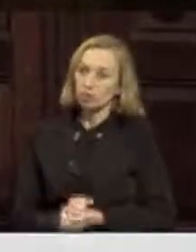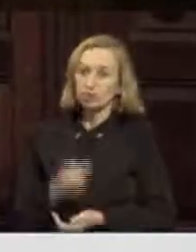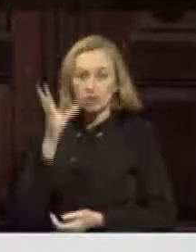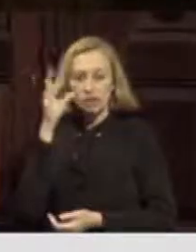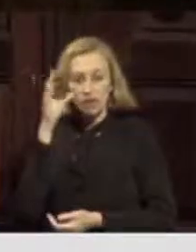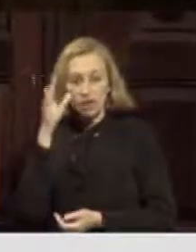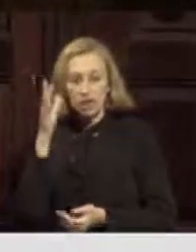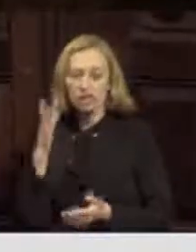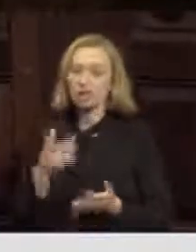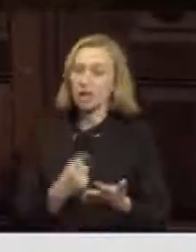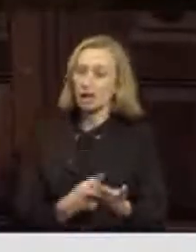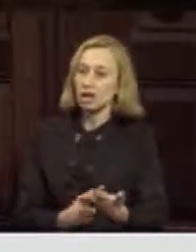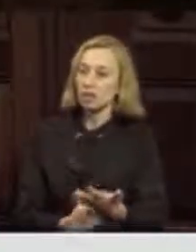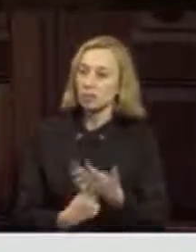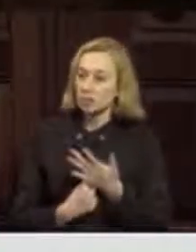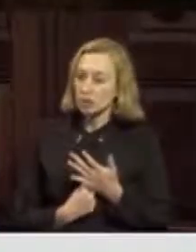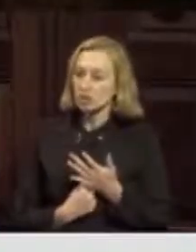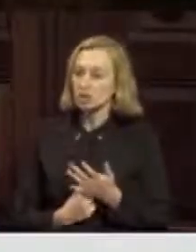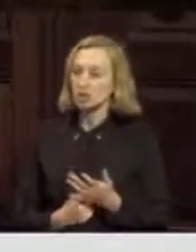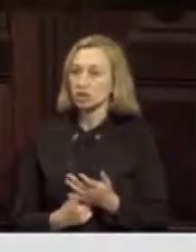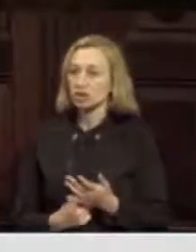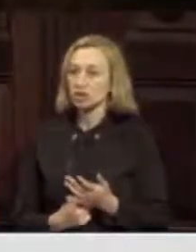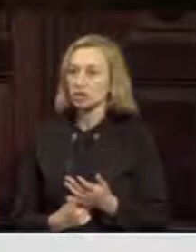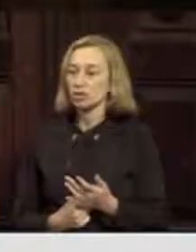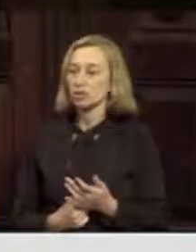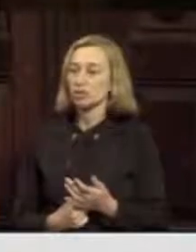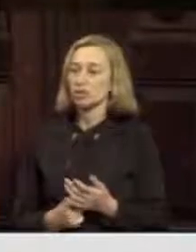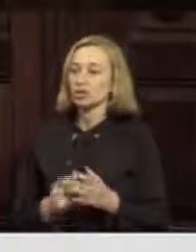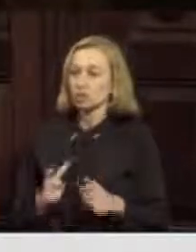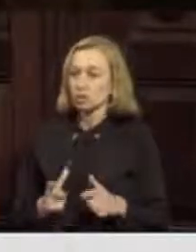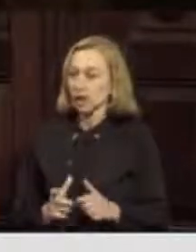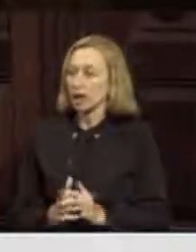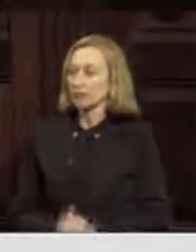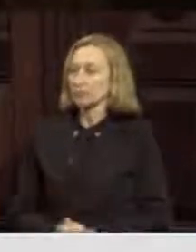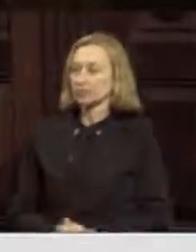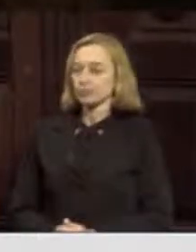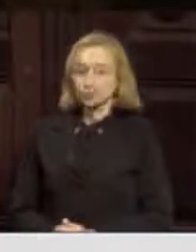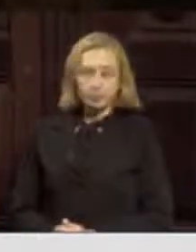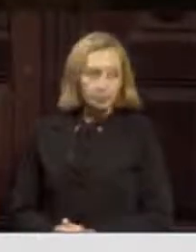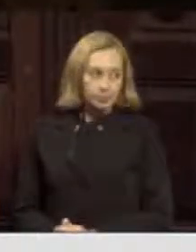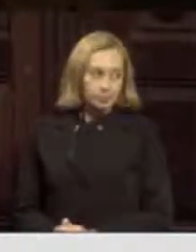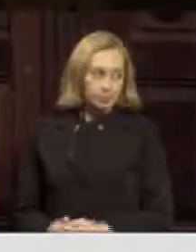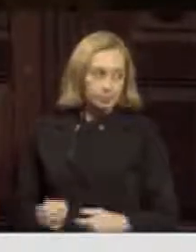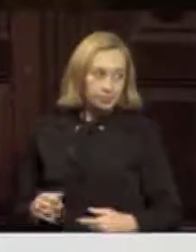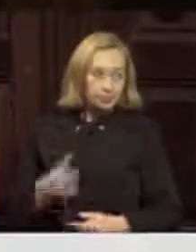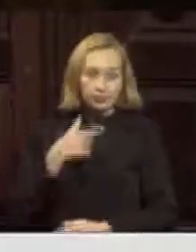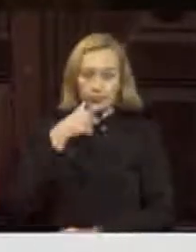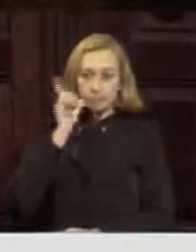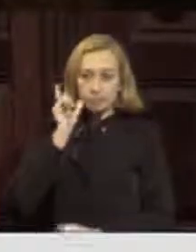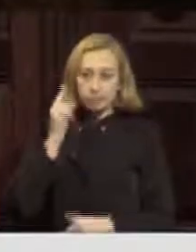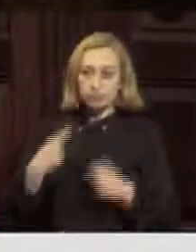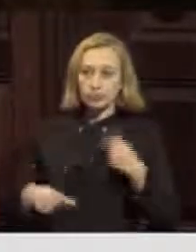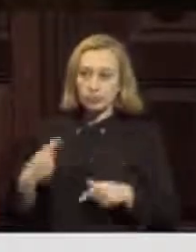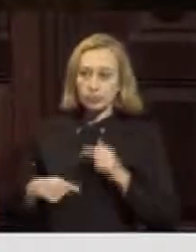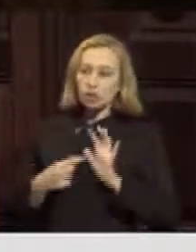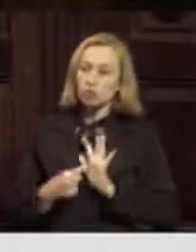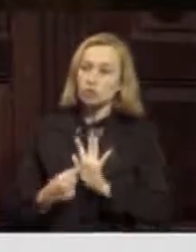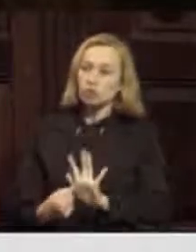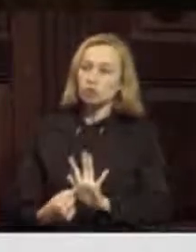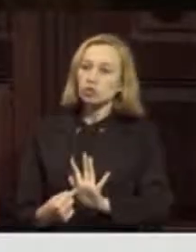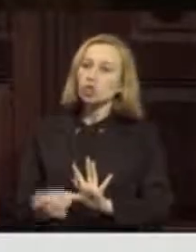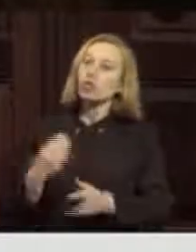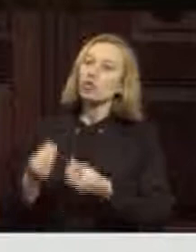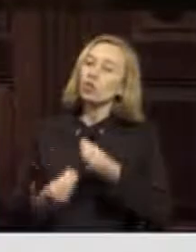interesses da região serrana, norte serrana do estado do Rio de Janeiro. E o debate ontem mostrou como a nossa Friburgo